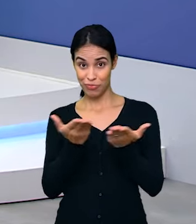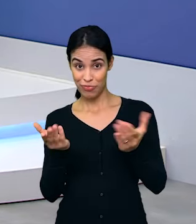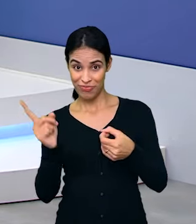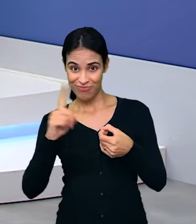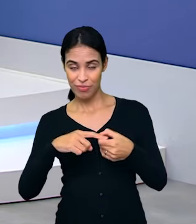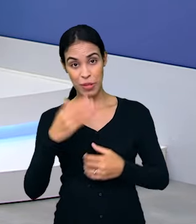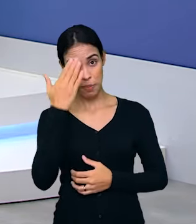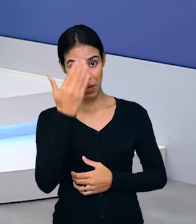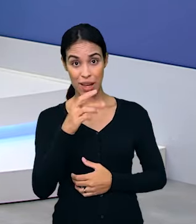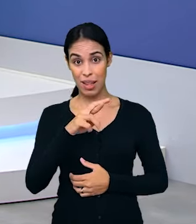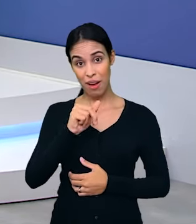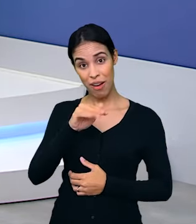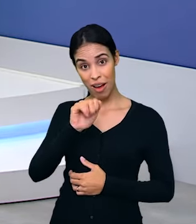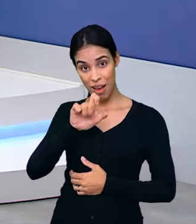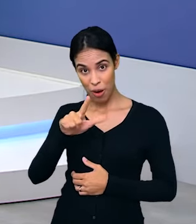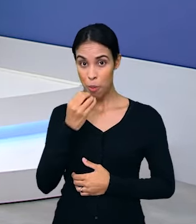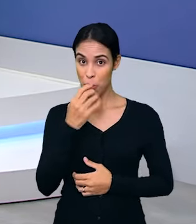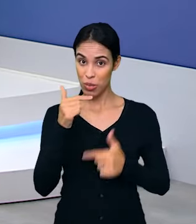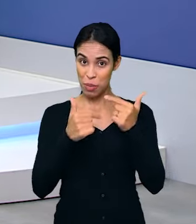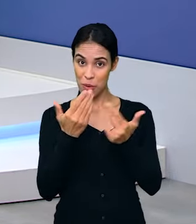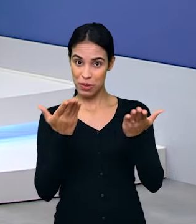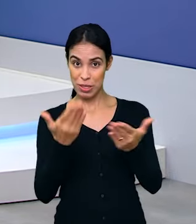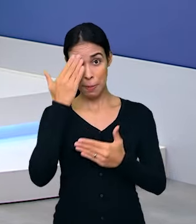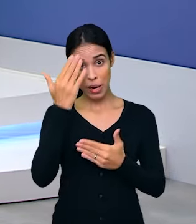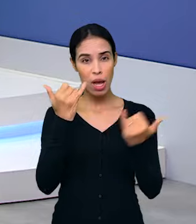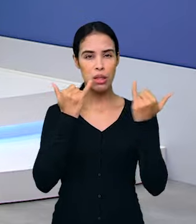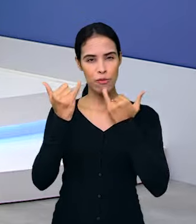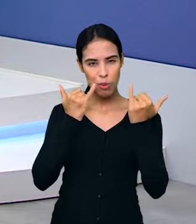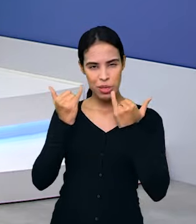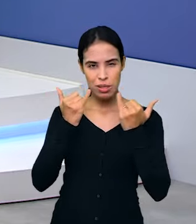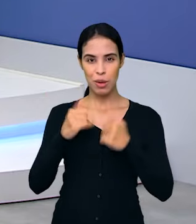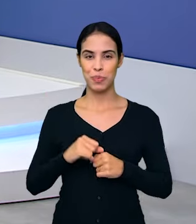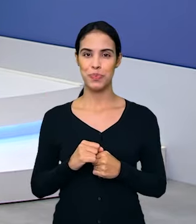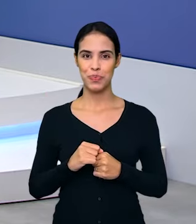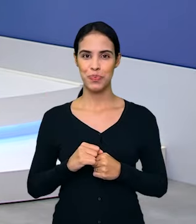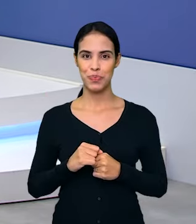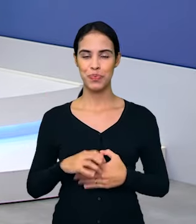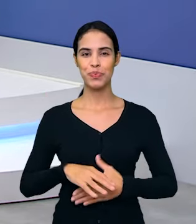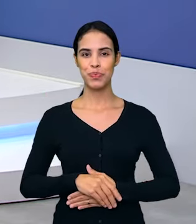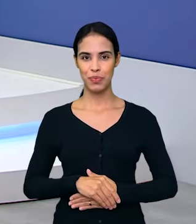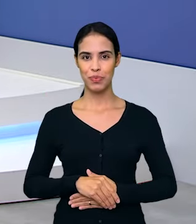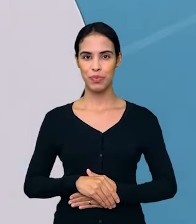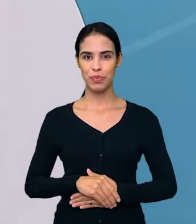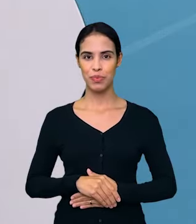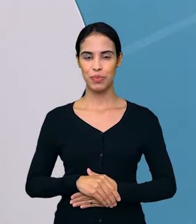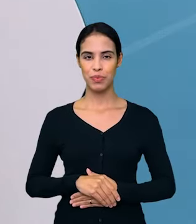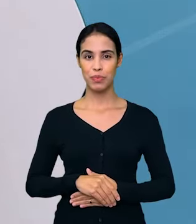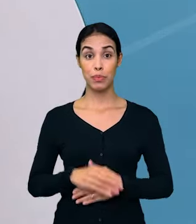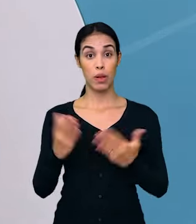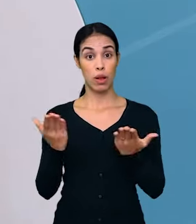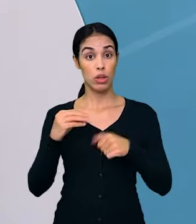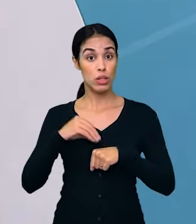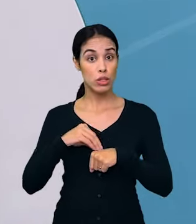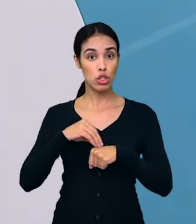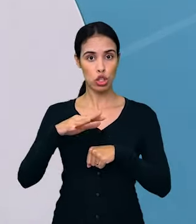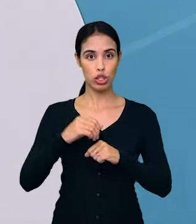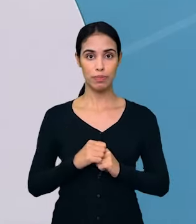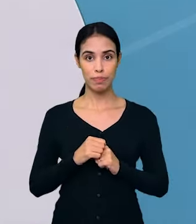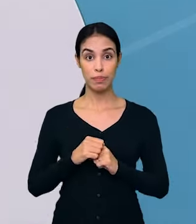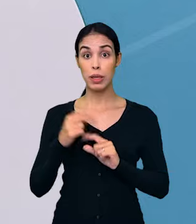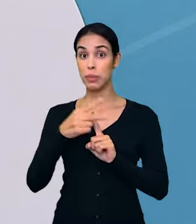no estúdio. Obrigado, Rafael. Bom trabalho para você. Muito obrigada pelas informações, Rafael, e até a próxima. Agora uma